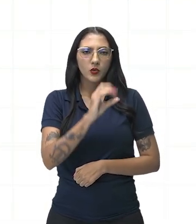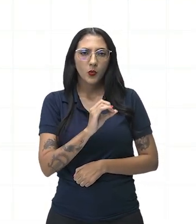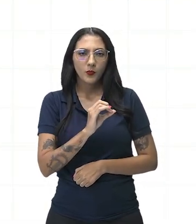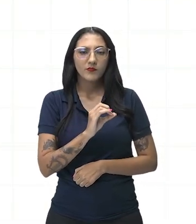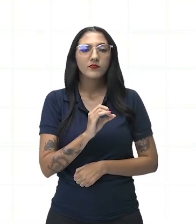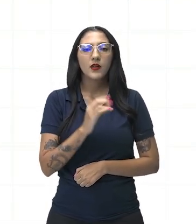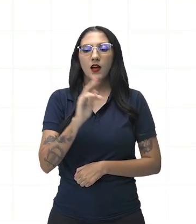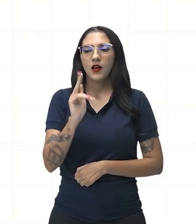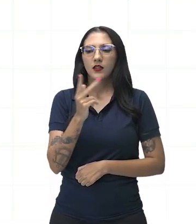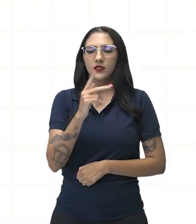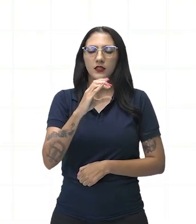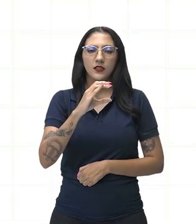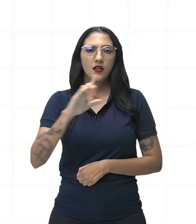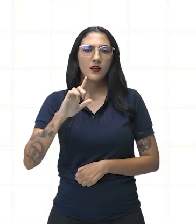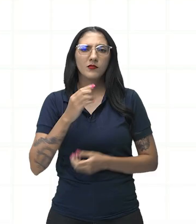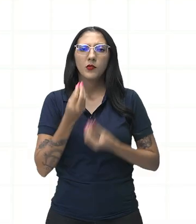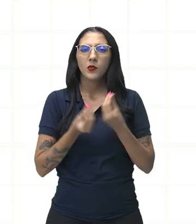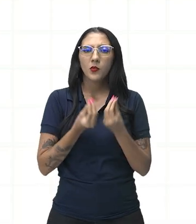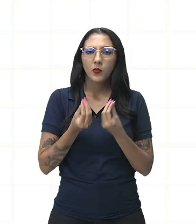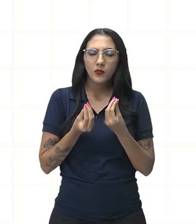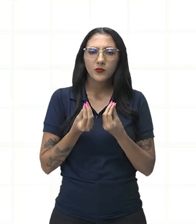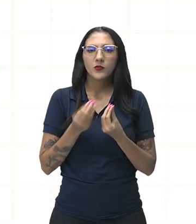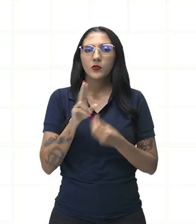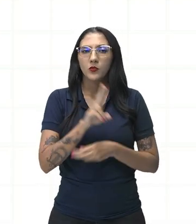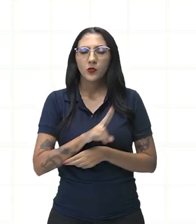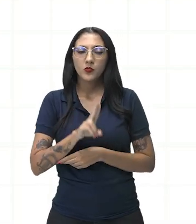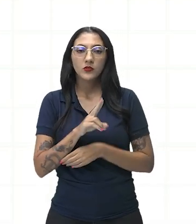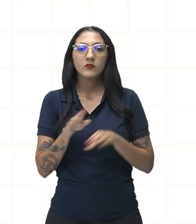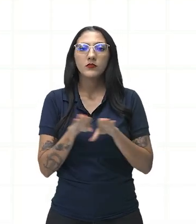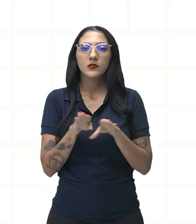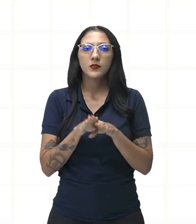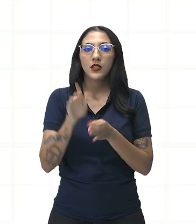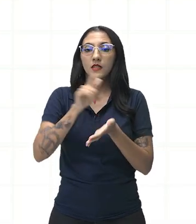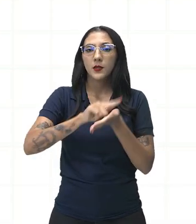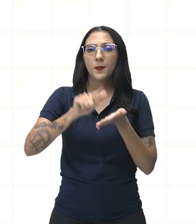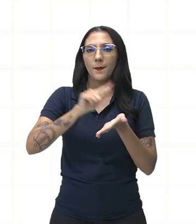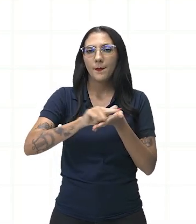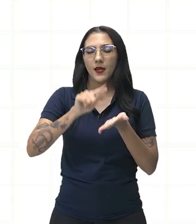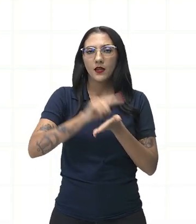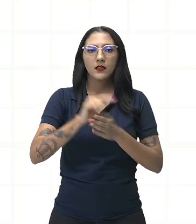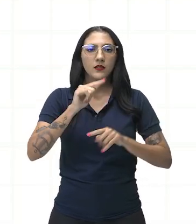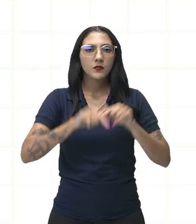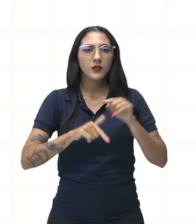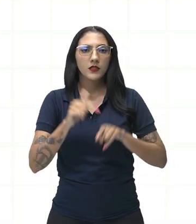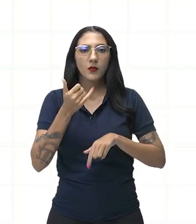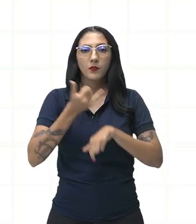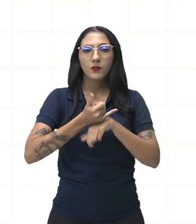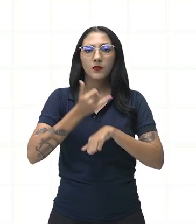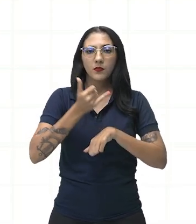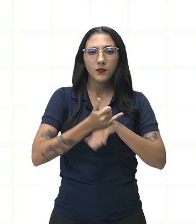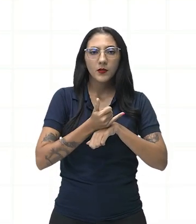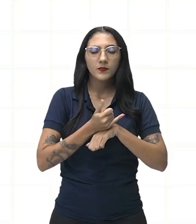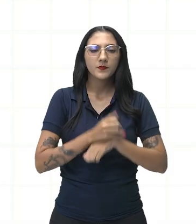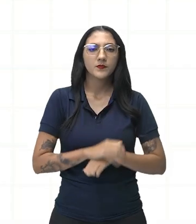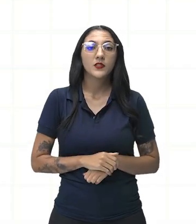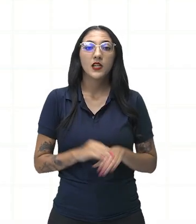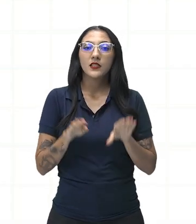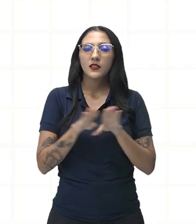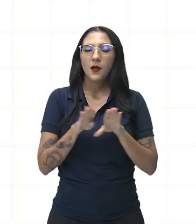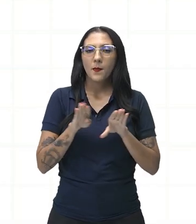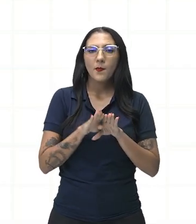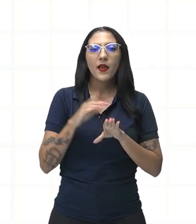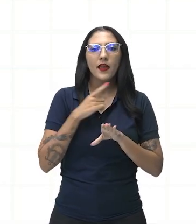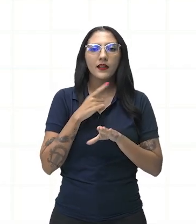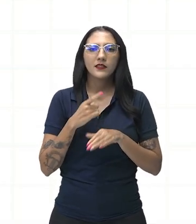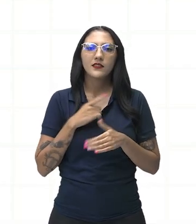é utilizado? Utilizado, por exemplo, para limpeza de metais, bem como ele está presente no